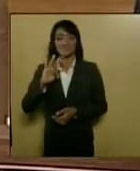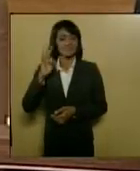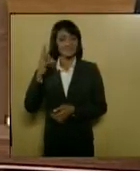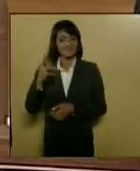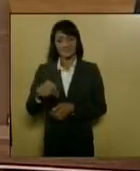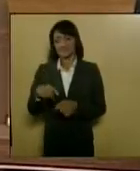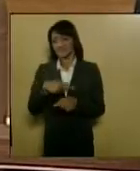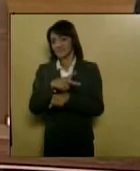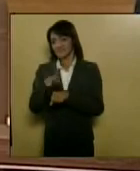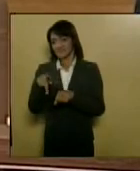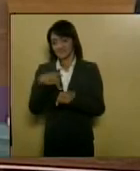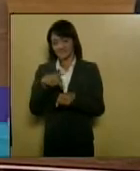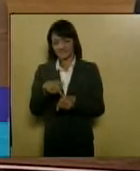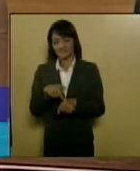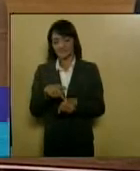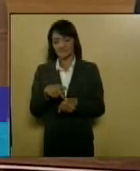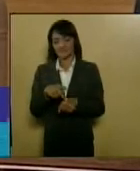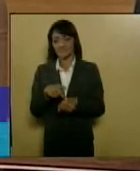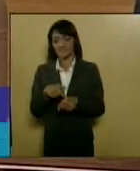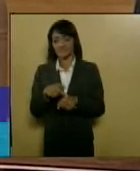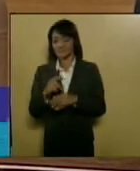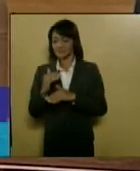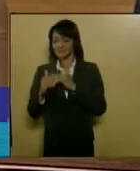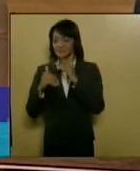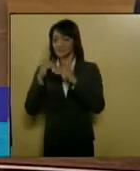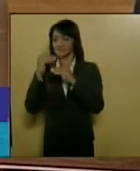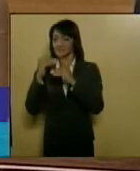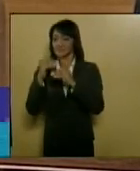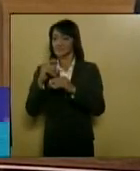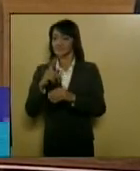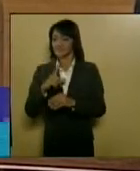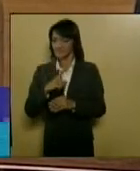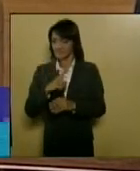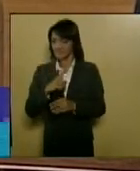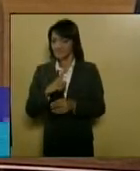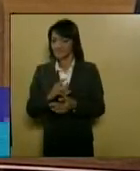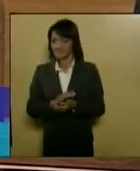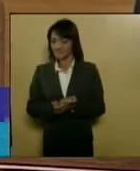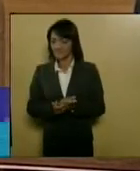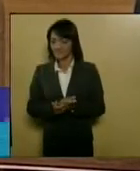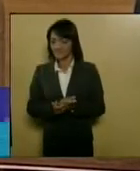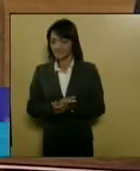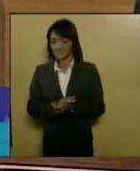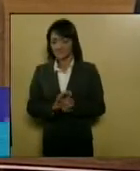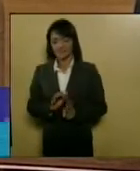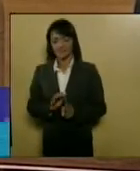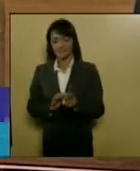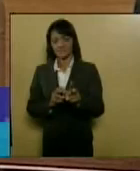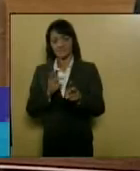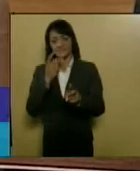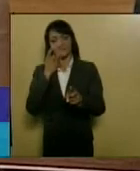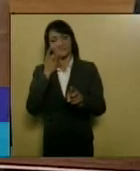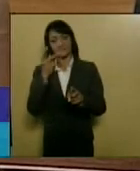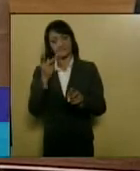país que se quer desenvolvido. Eu digo sempre que, num